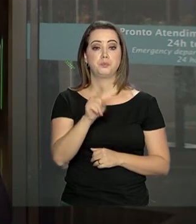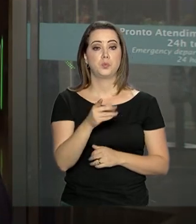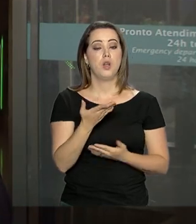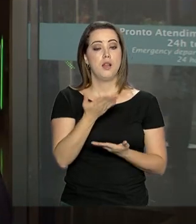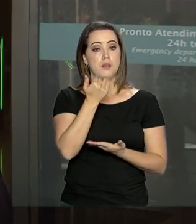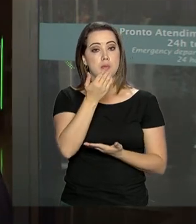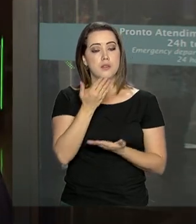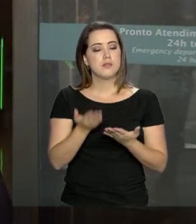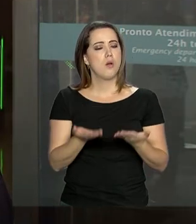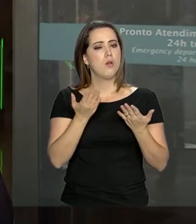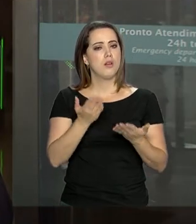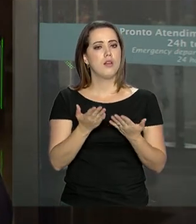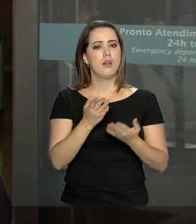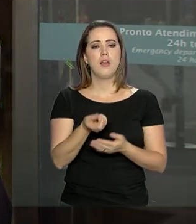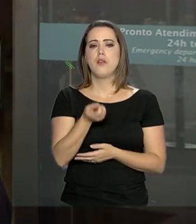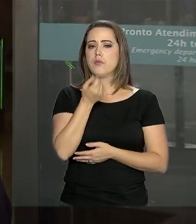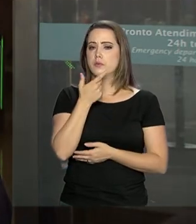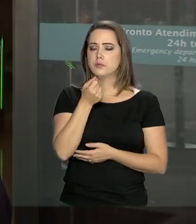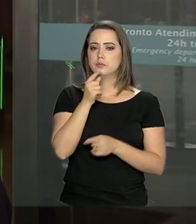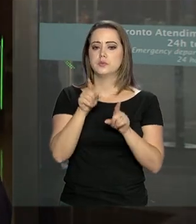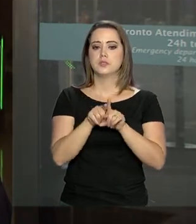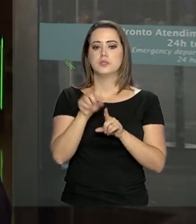suplemento nutricional, com boa